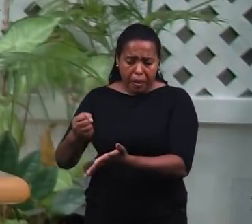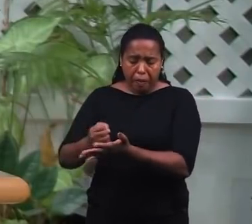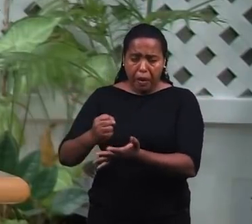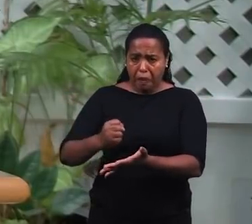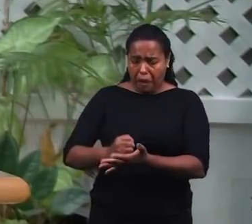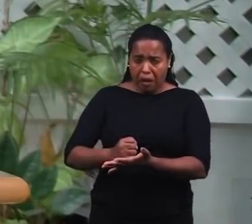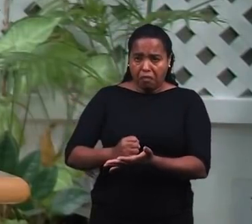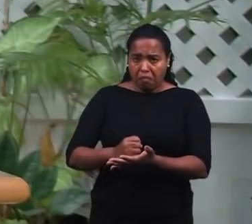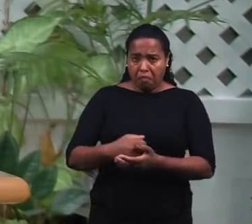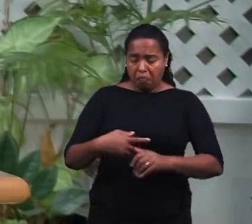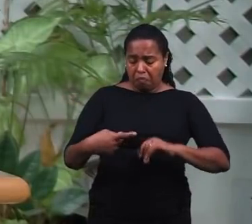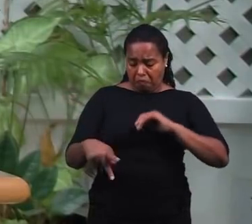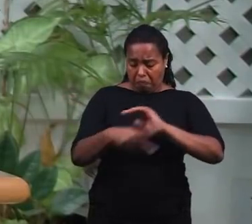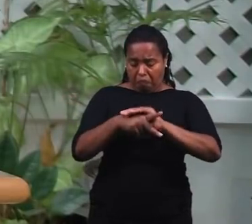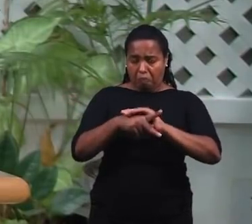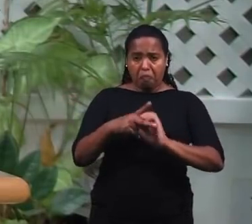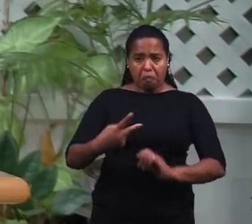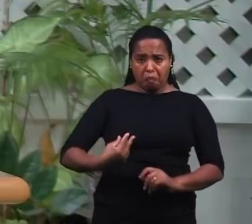sua própria